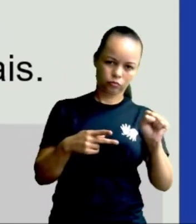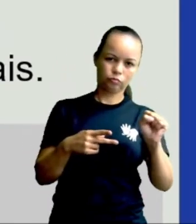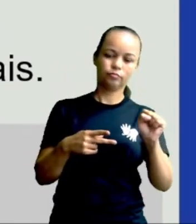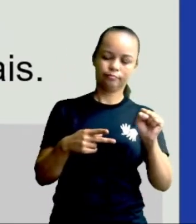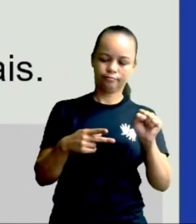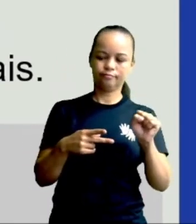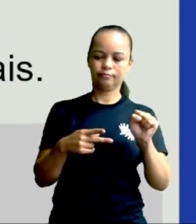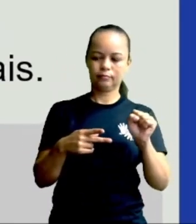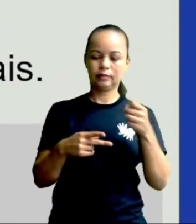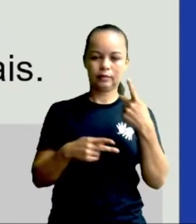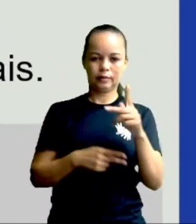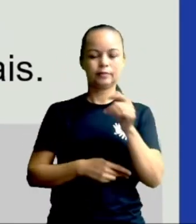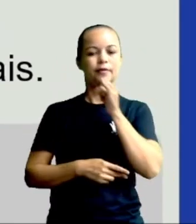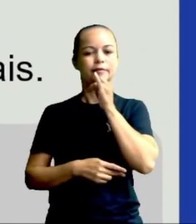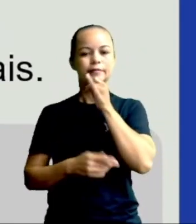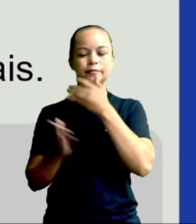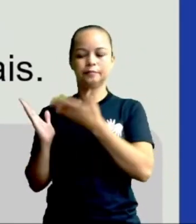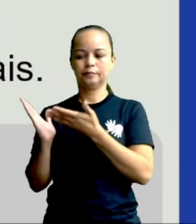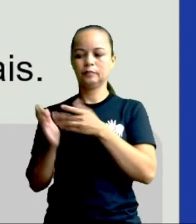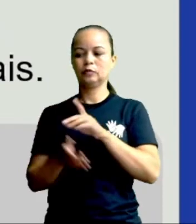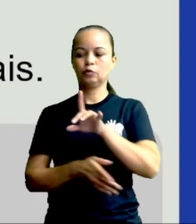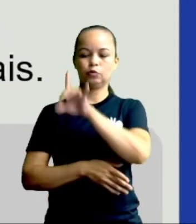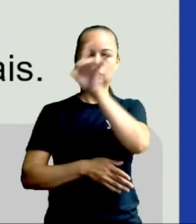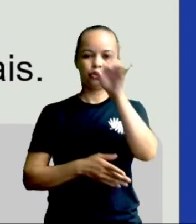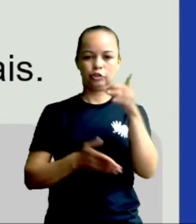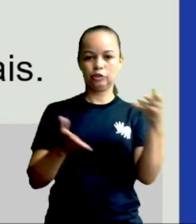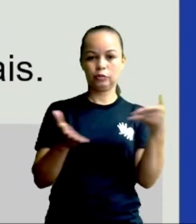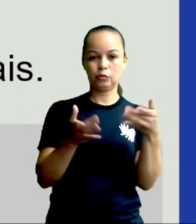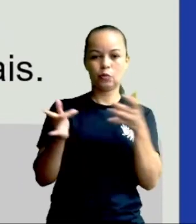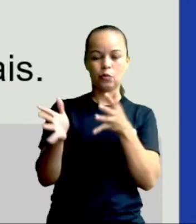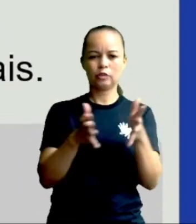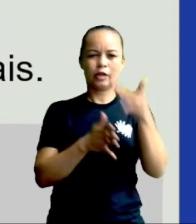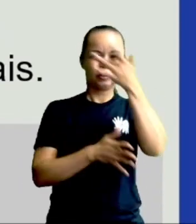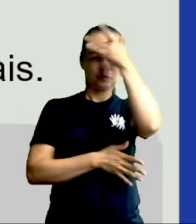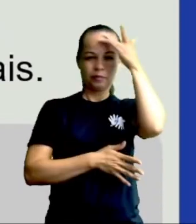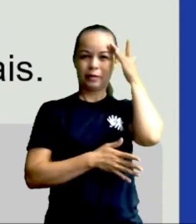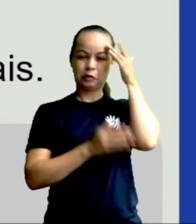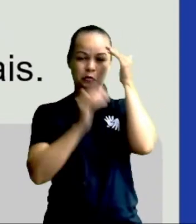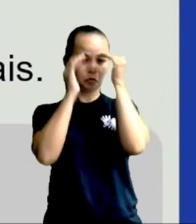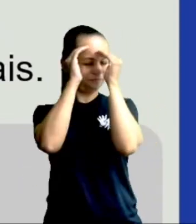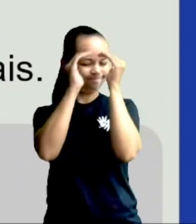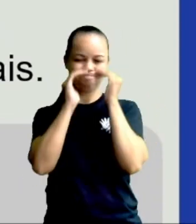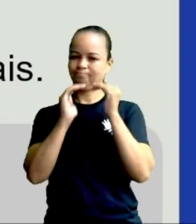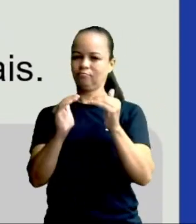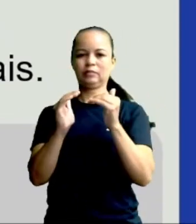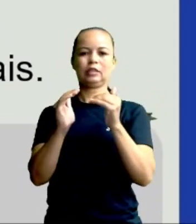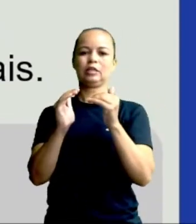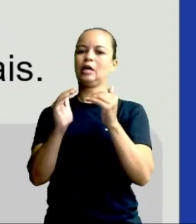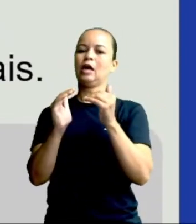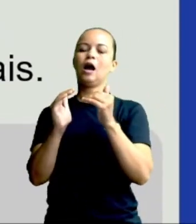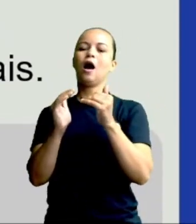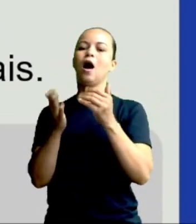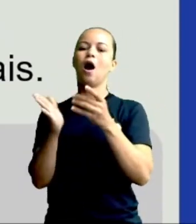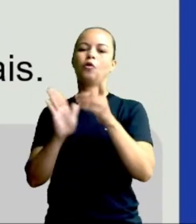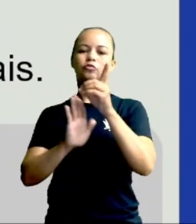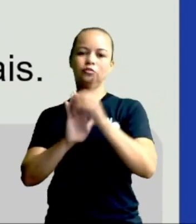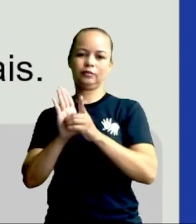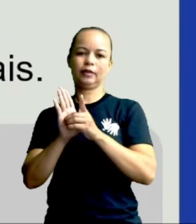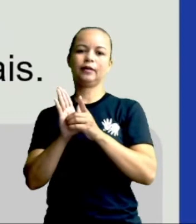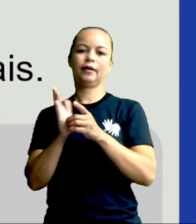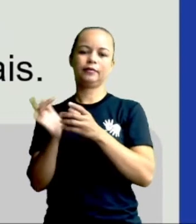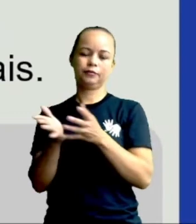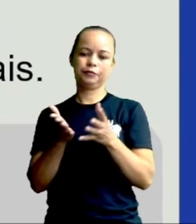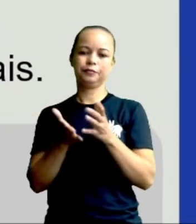como nesses exemplos nos dias atuais as pessoas desobedecem aos decretos desobedecem